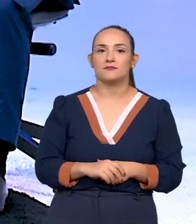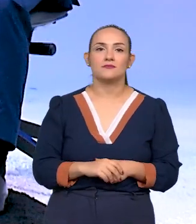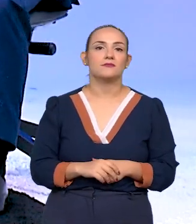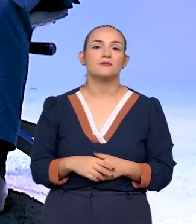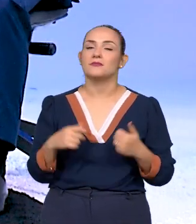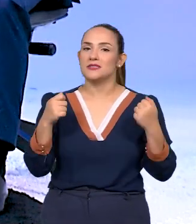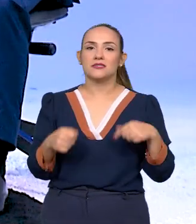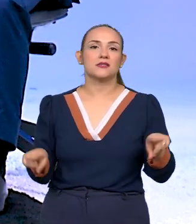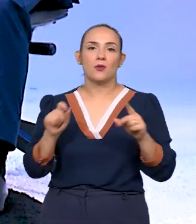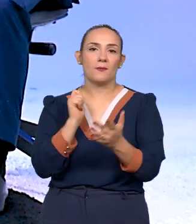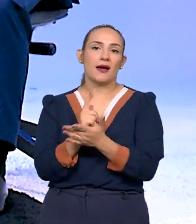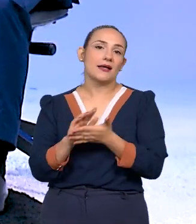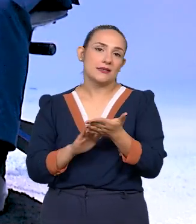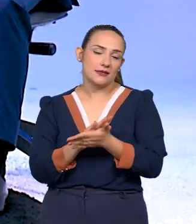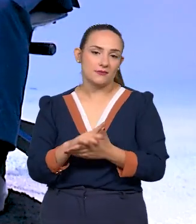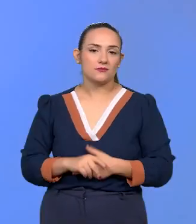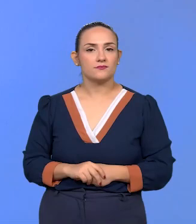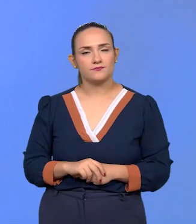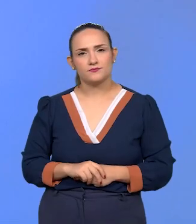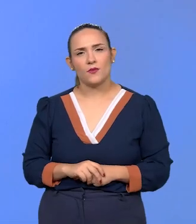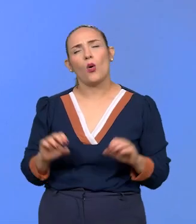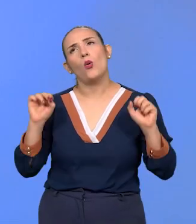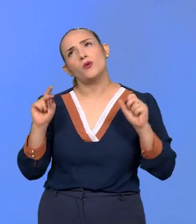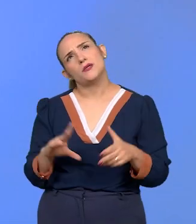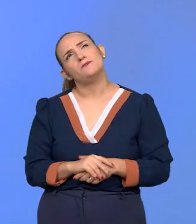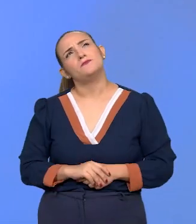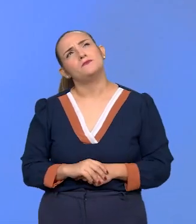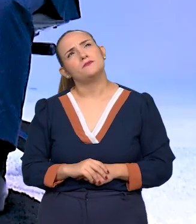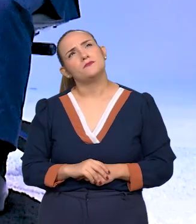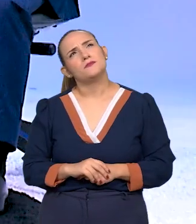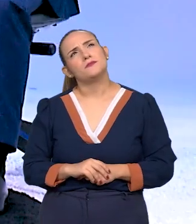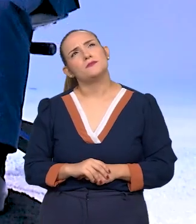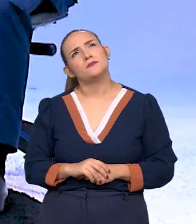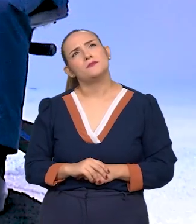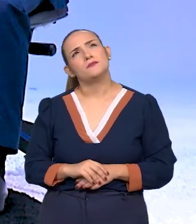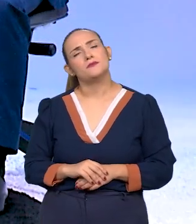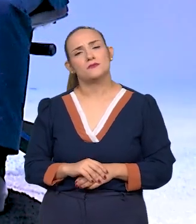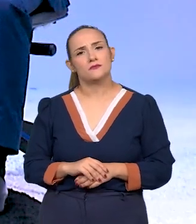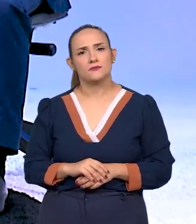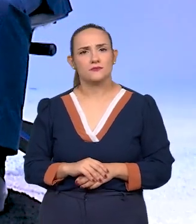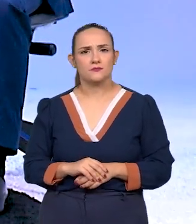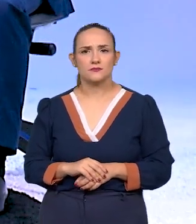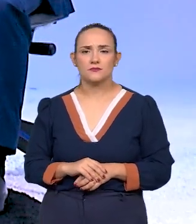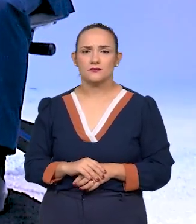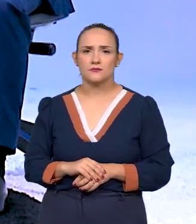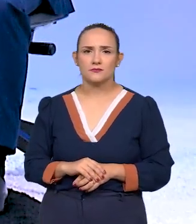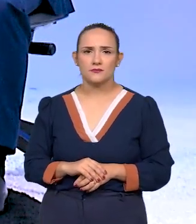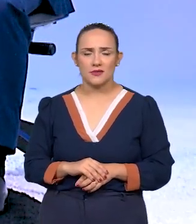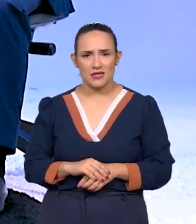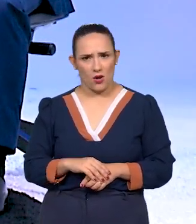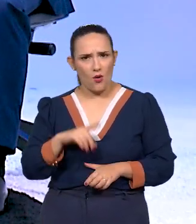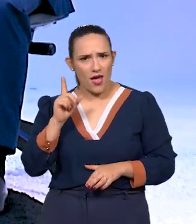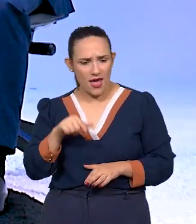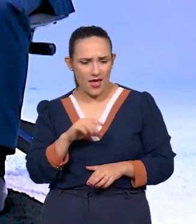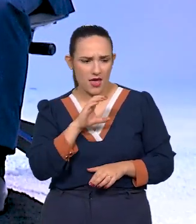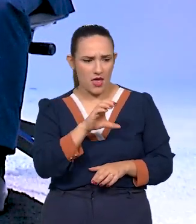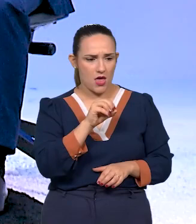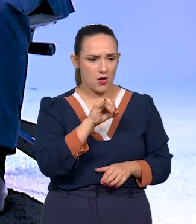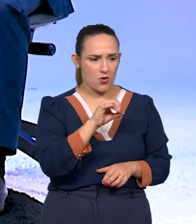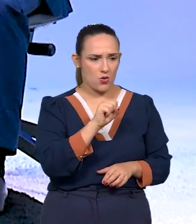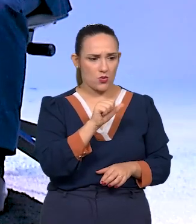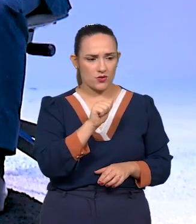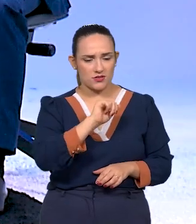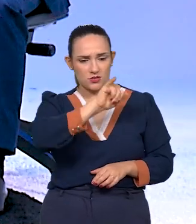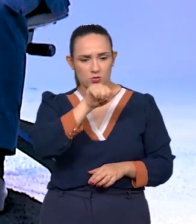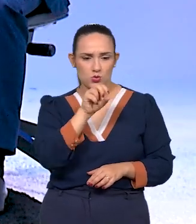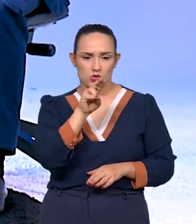precisa mais pagar mais nada. Entendi. Mas voltando ao início da questão, a coisa julgada, ela vai se diferenciar nessa matéria tributária que a gente já começou a entrar